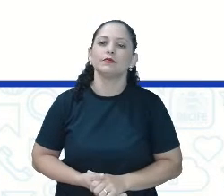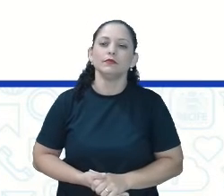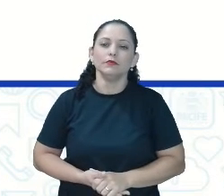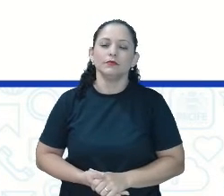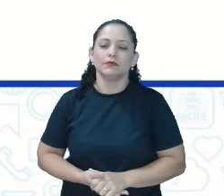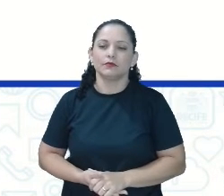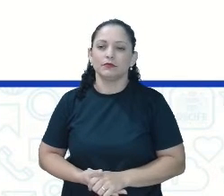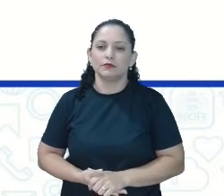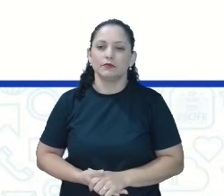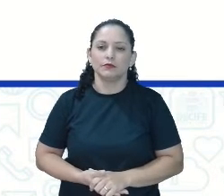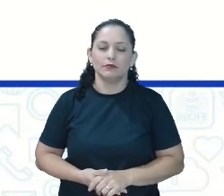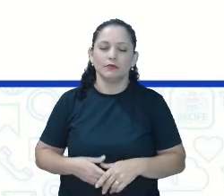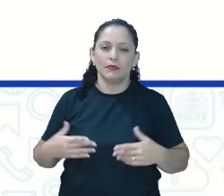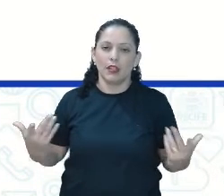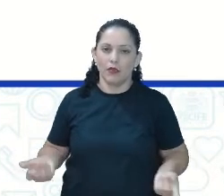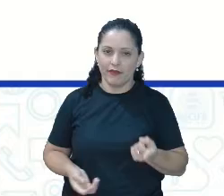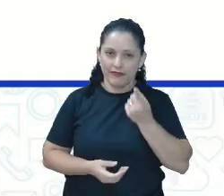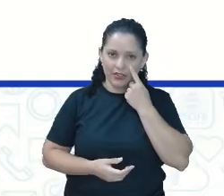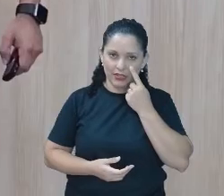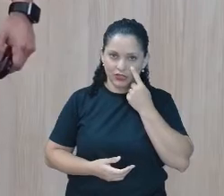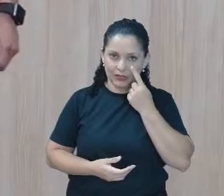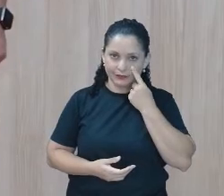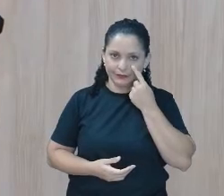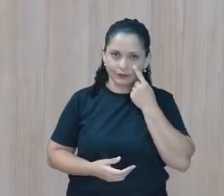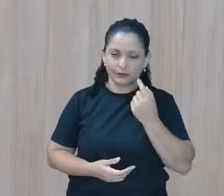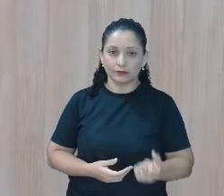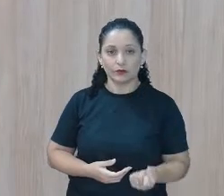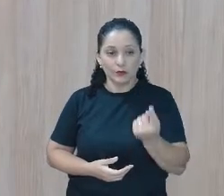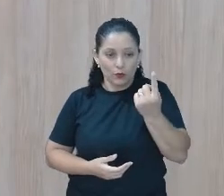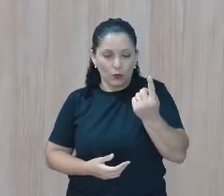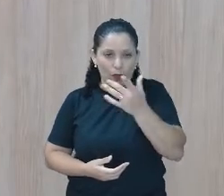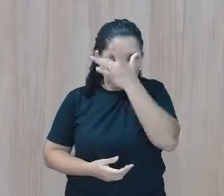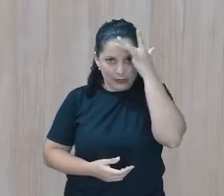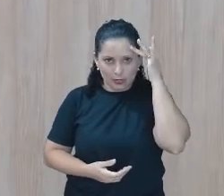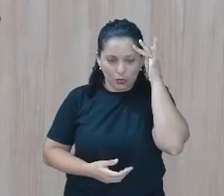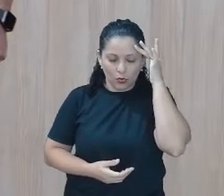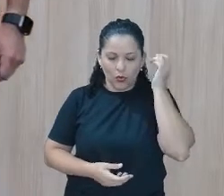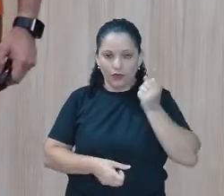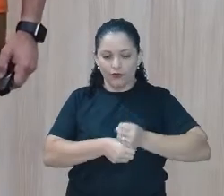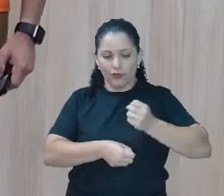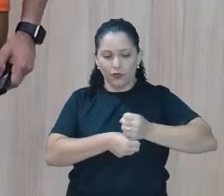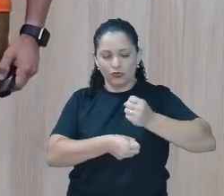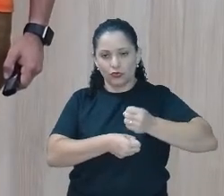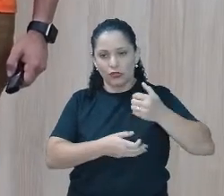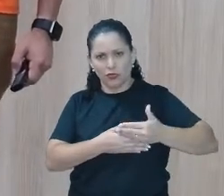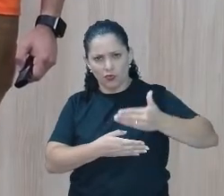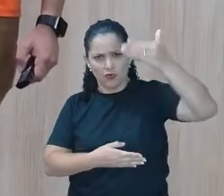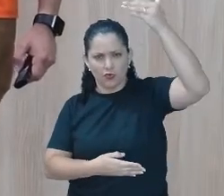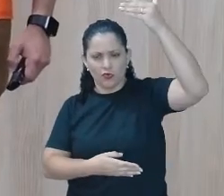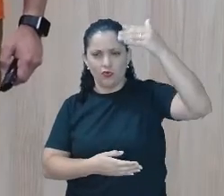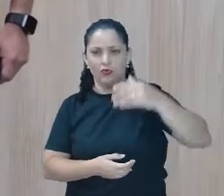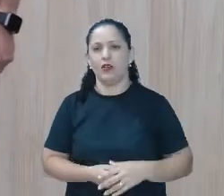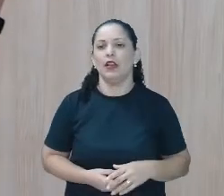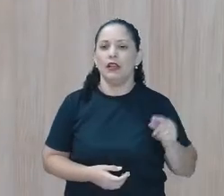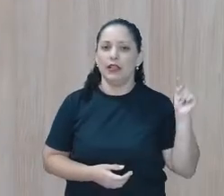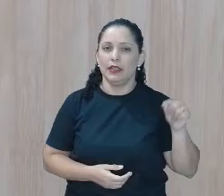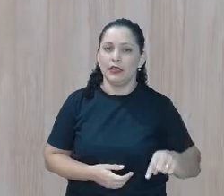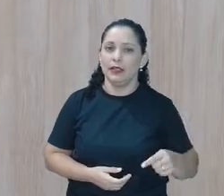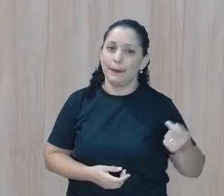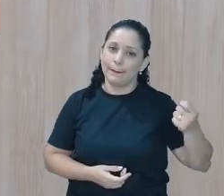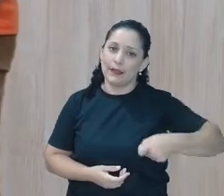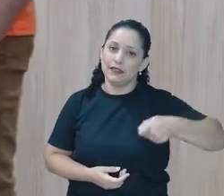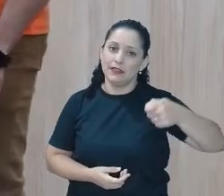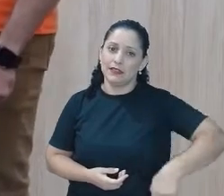muro. Então observe aí que se um pedreiro só for construir esse muro, ele vai precisar